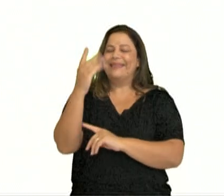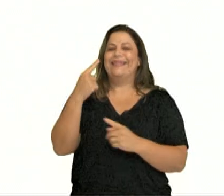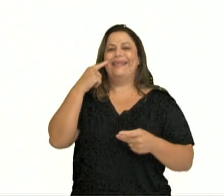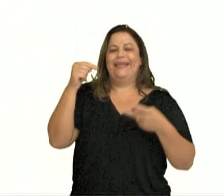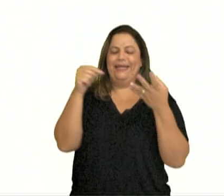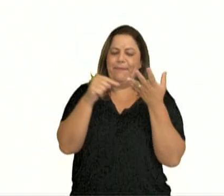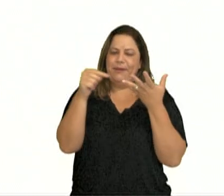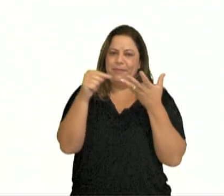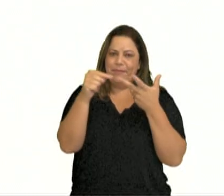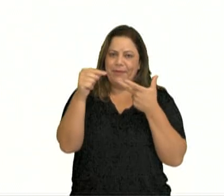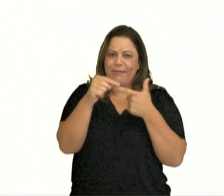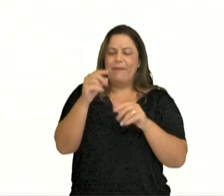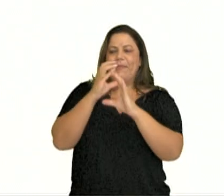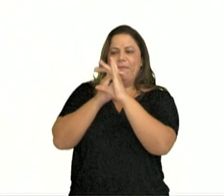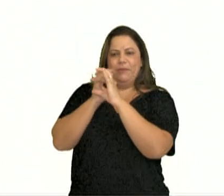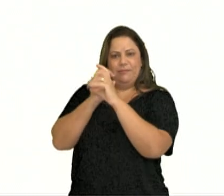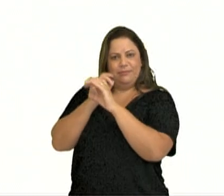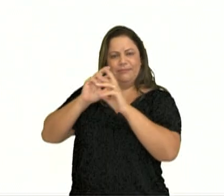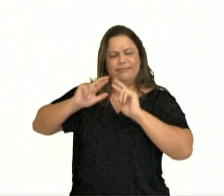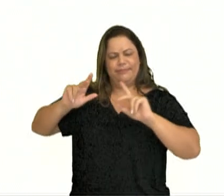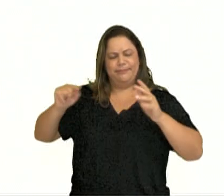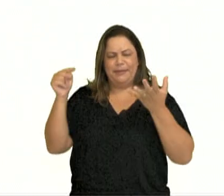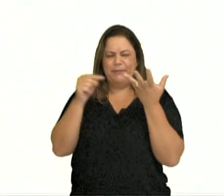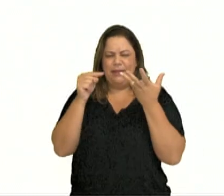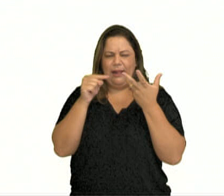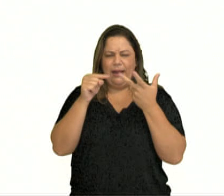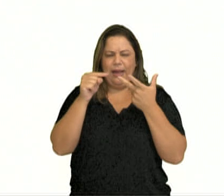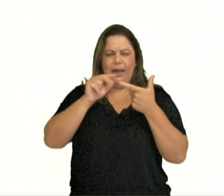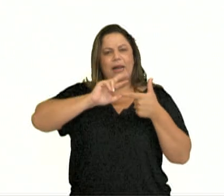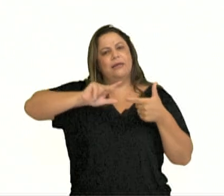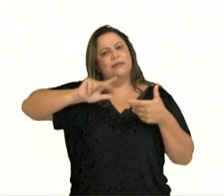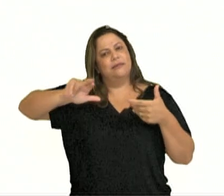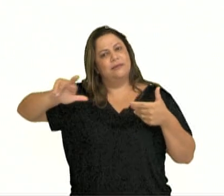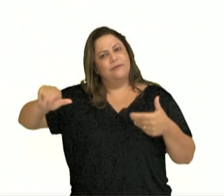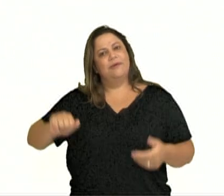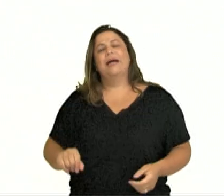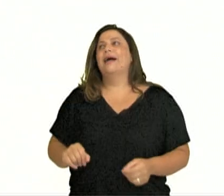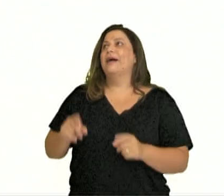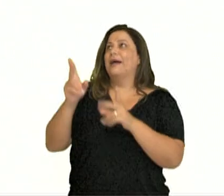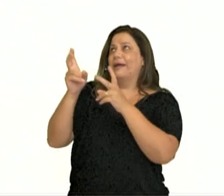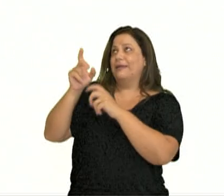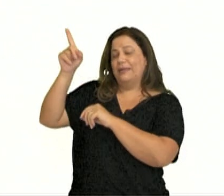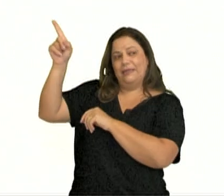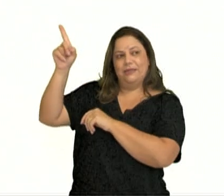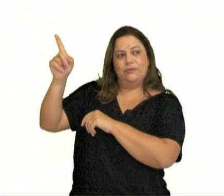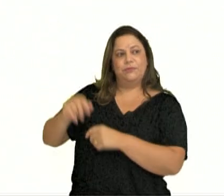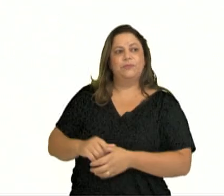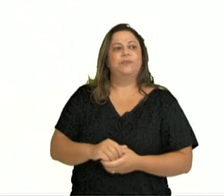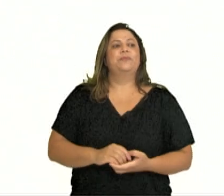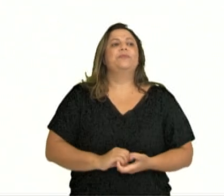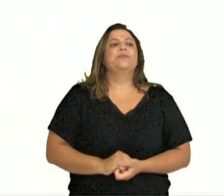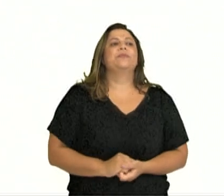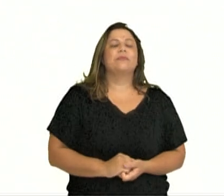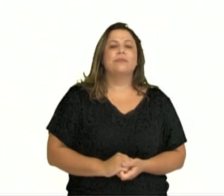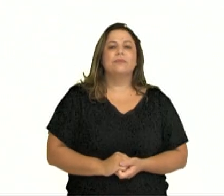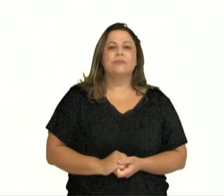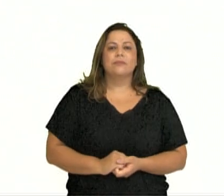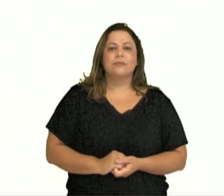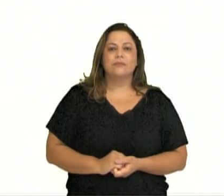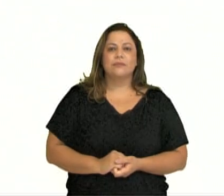a flauta, o flautinho, o clarinete, o oboé, o fagote, corno inglês, clarone,